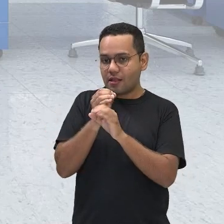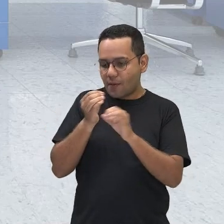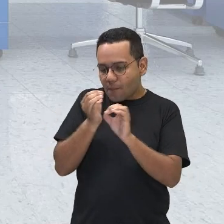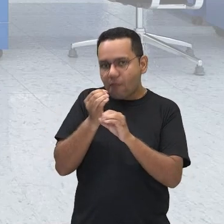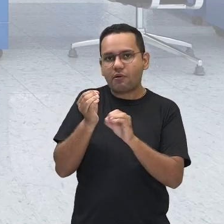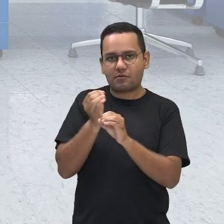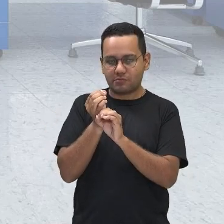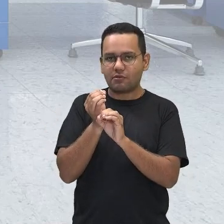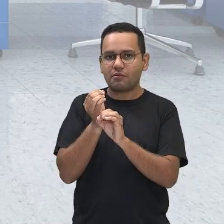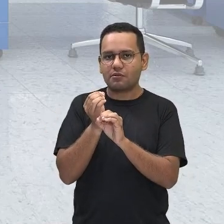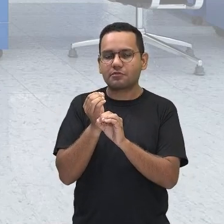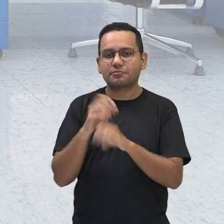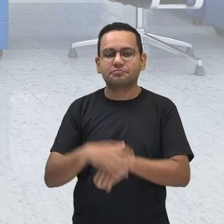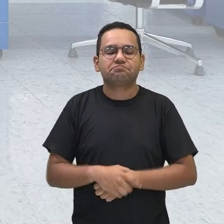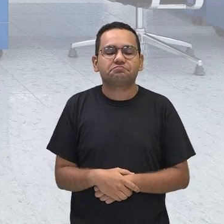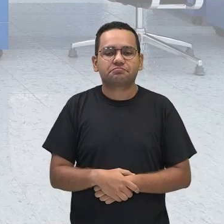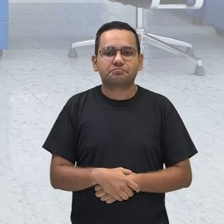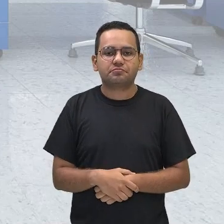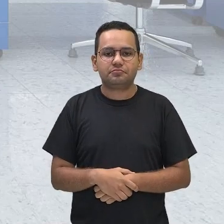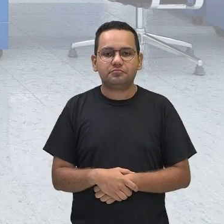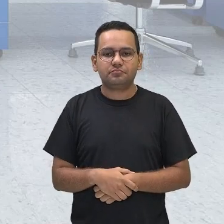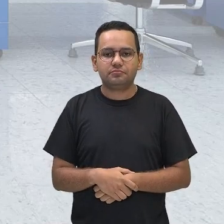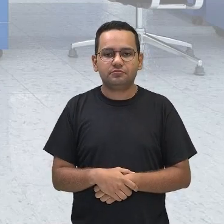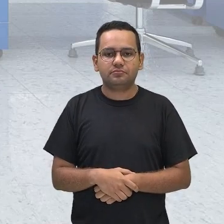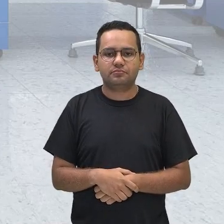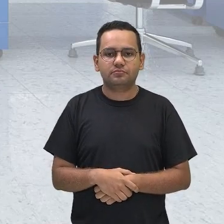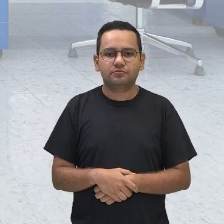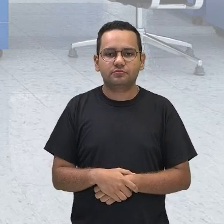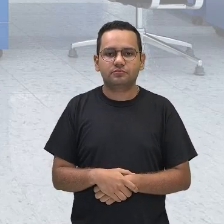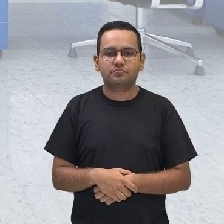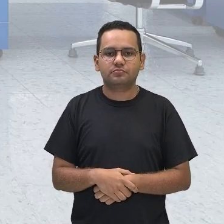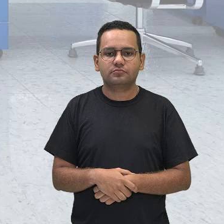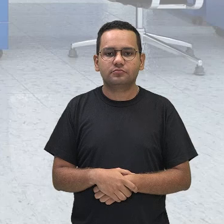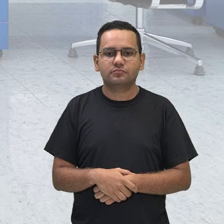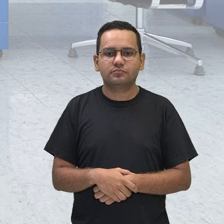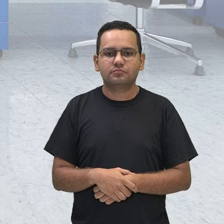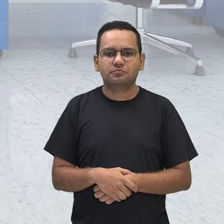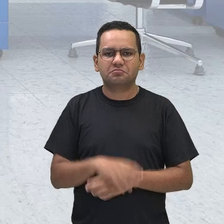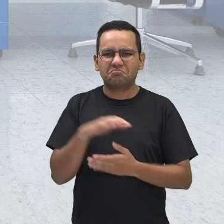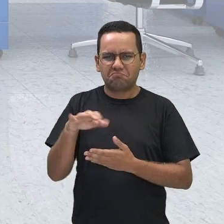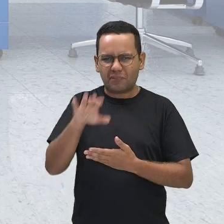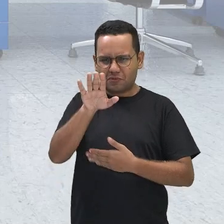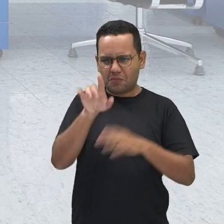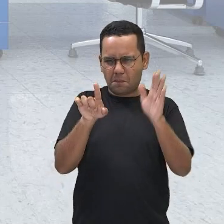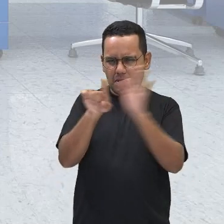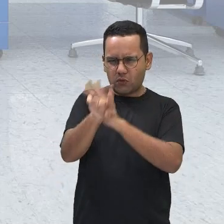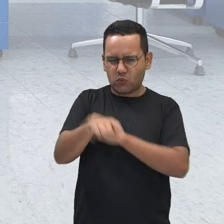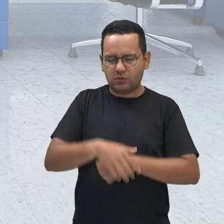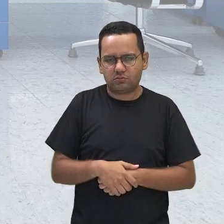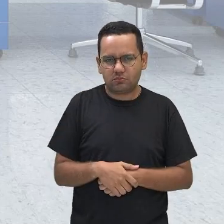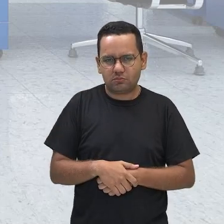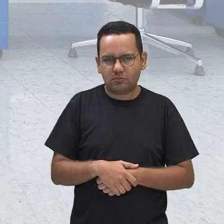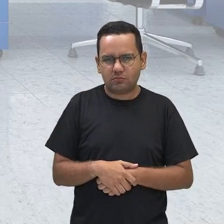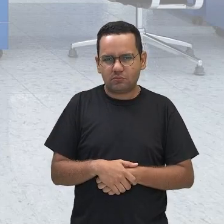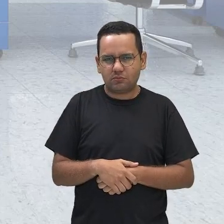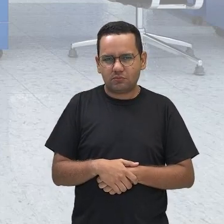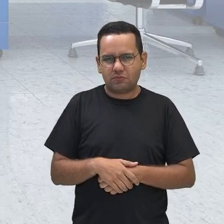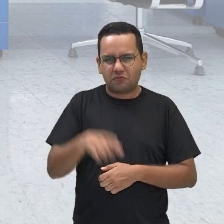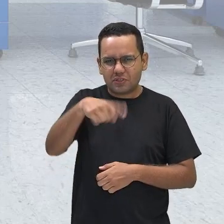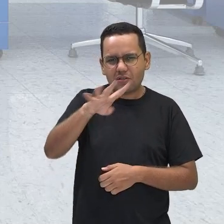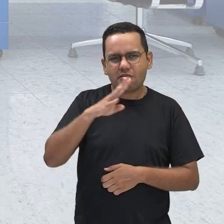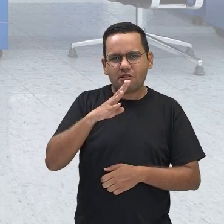laboratório químico. Você sabe o que é a química? Você já teve